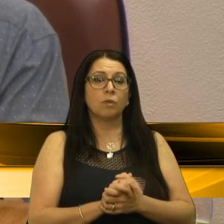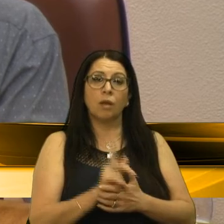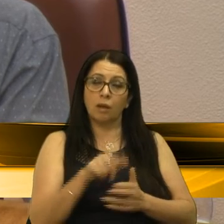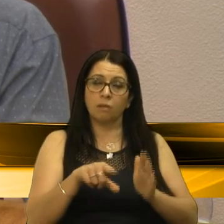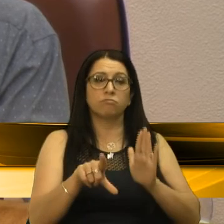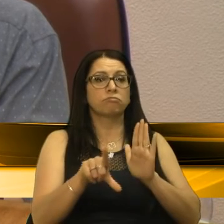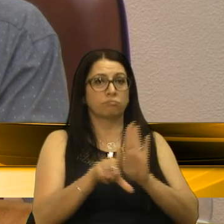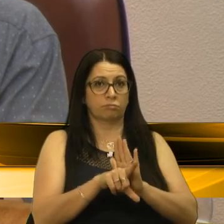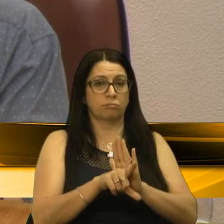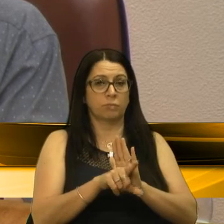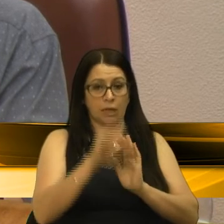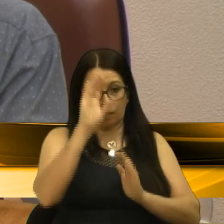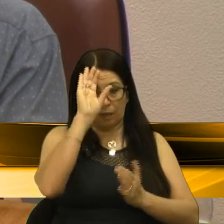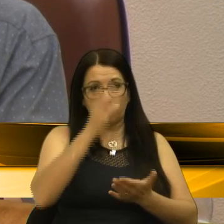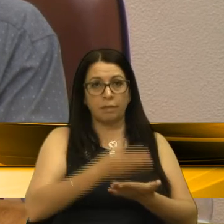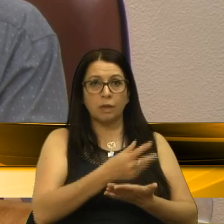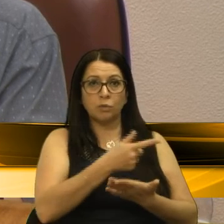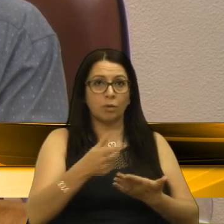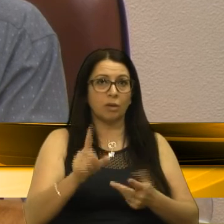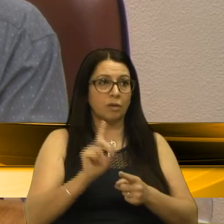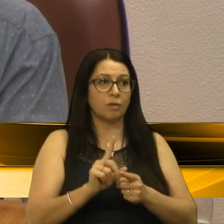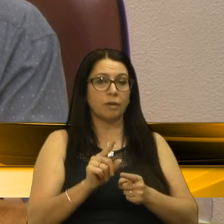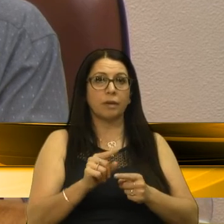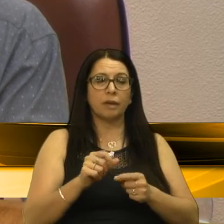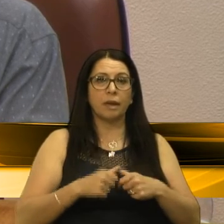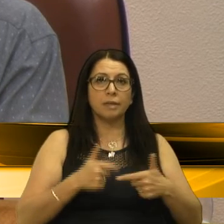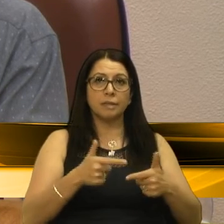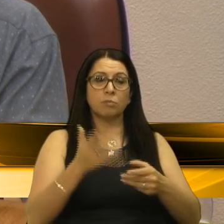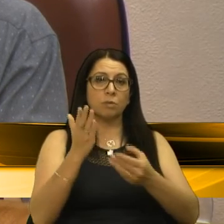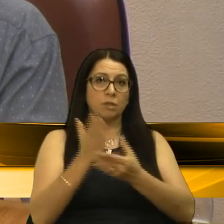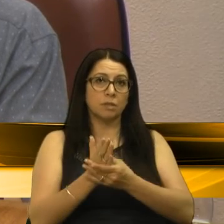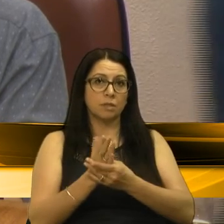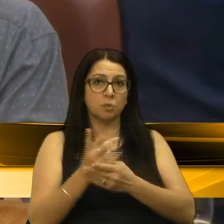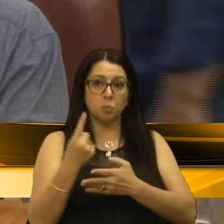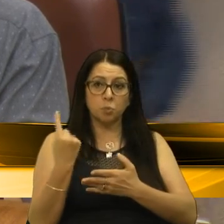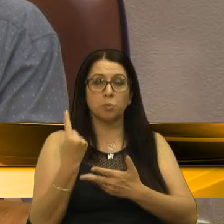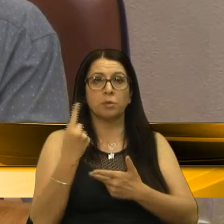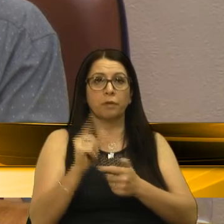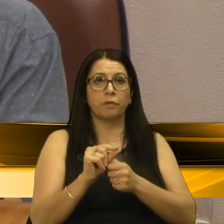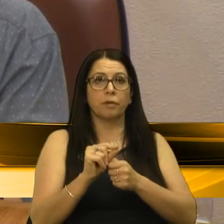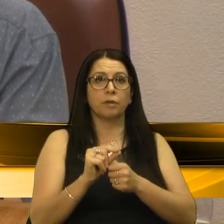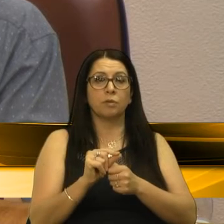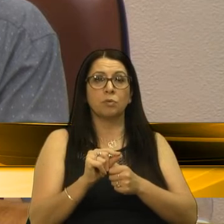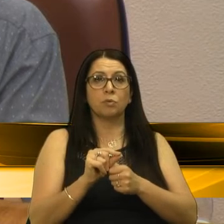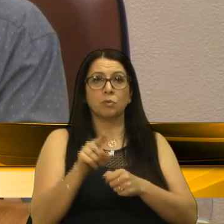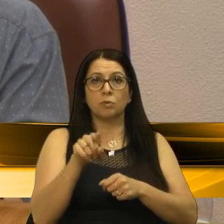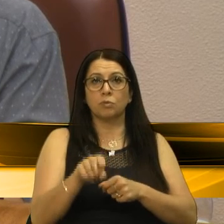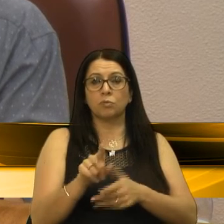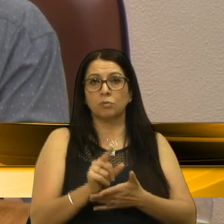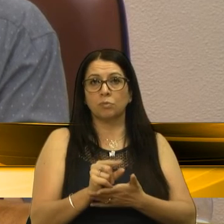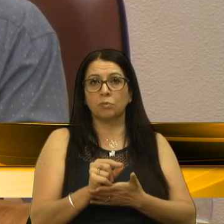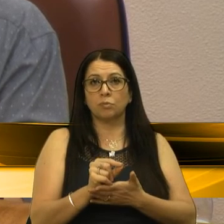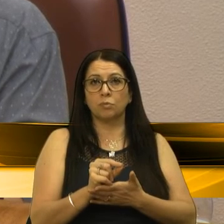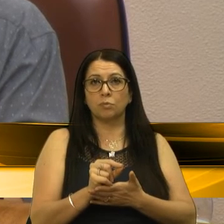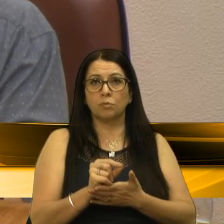Legitimam, em tese, a propositura de ação de indenização unicamente em face do Estado respectivo da